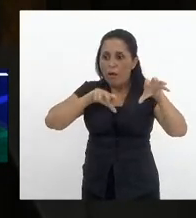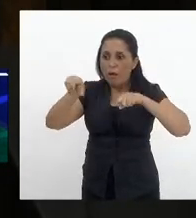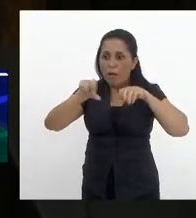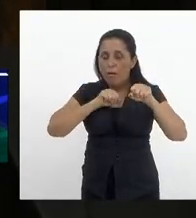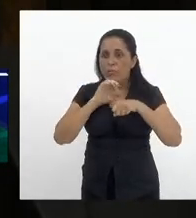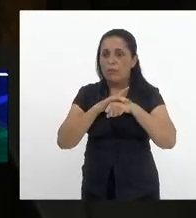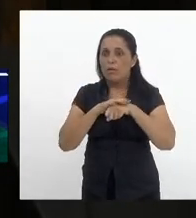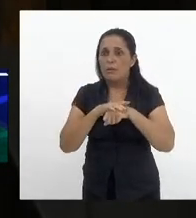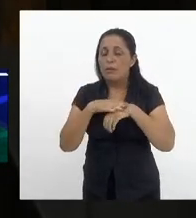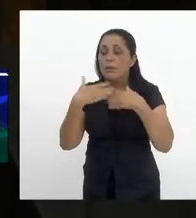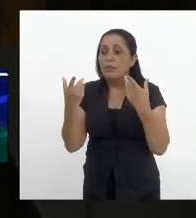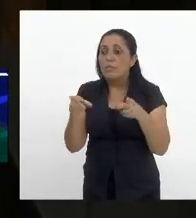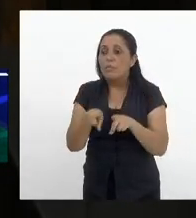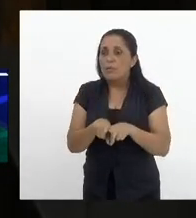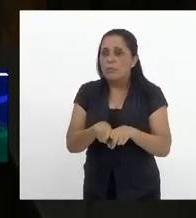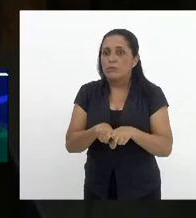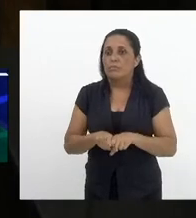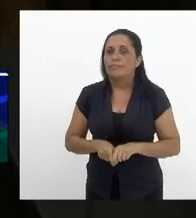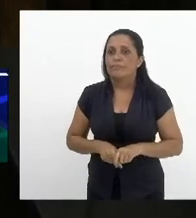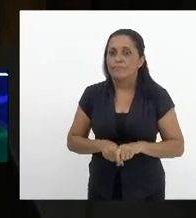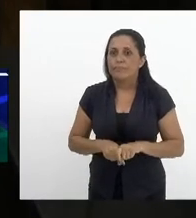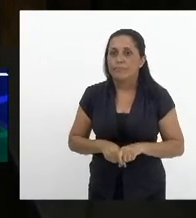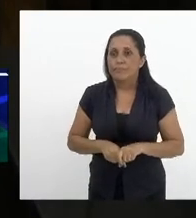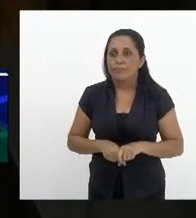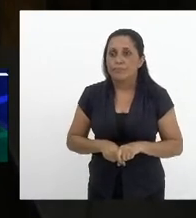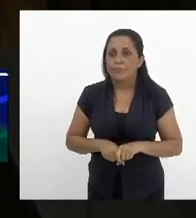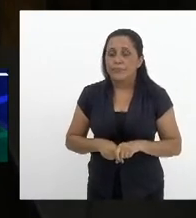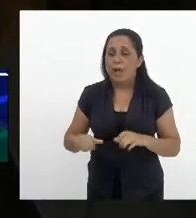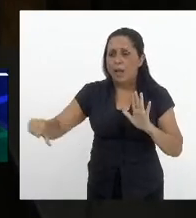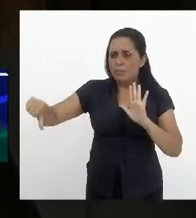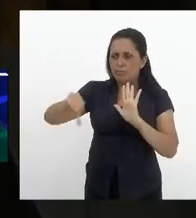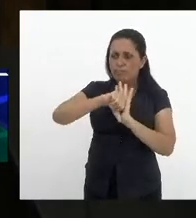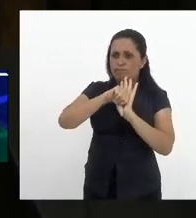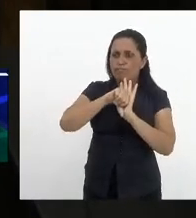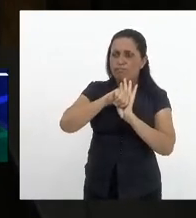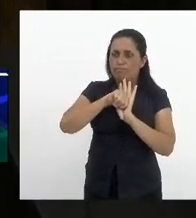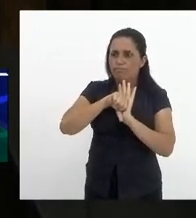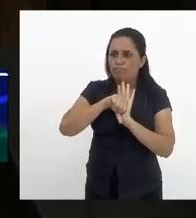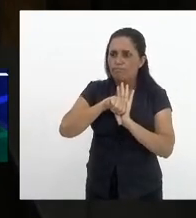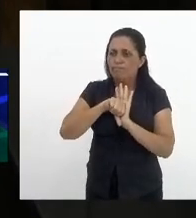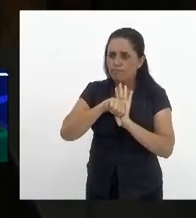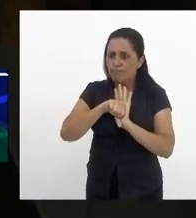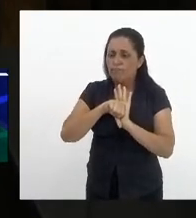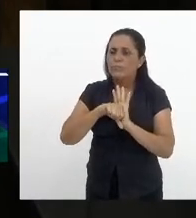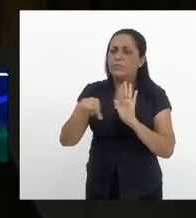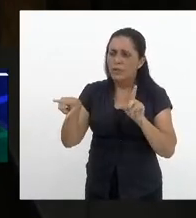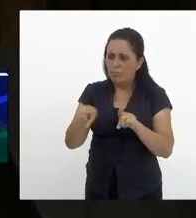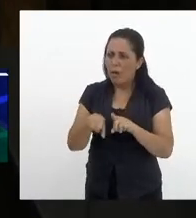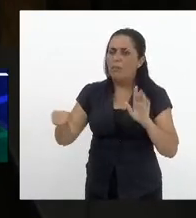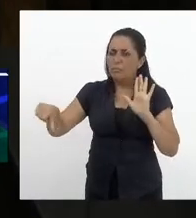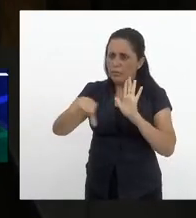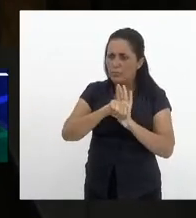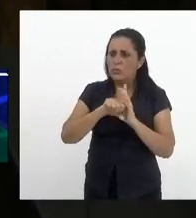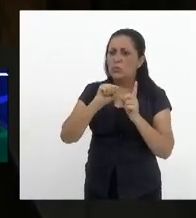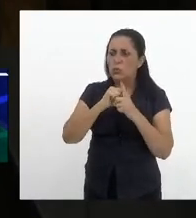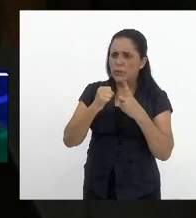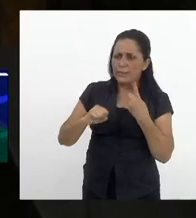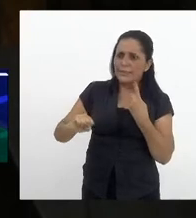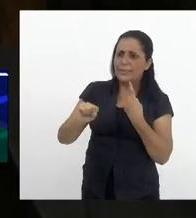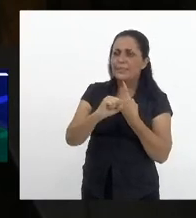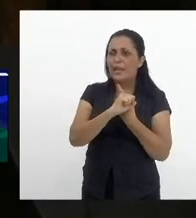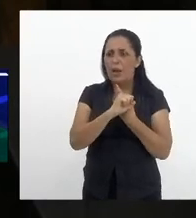senhora presidente, além da crise pandêmica, vivemos uma crise social